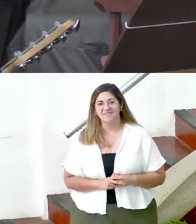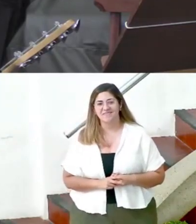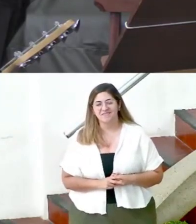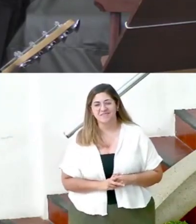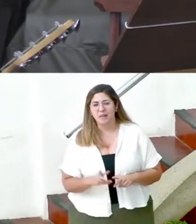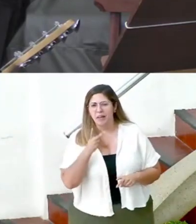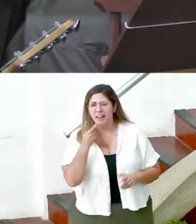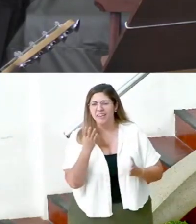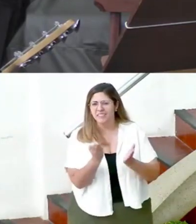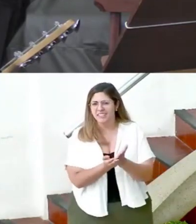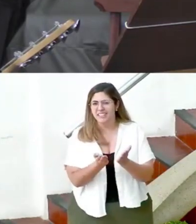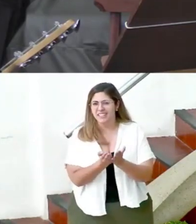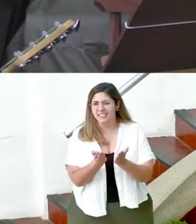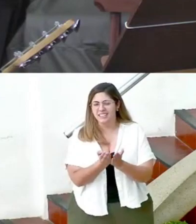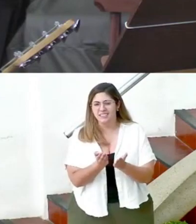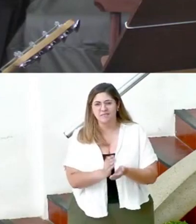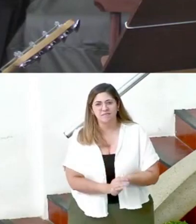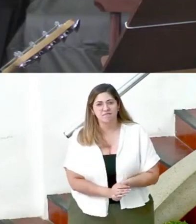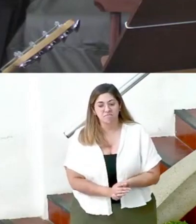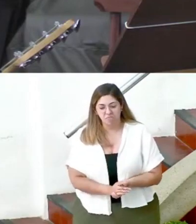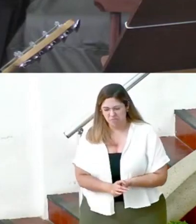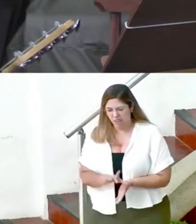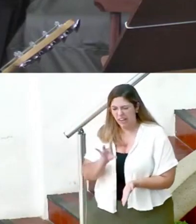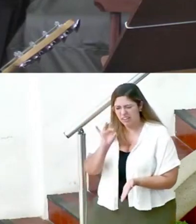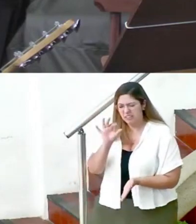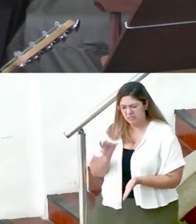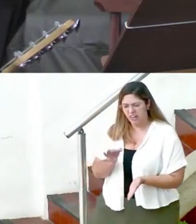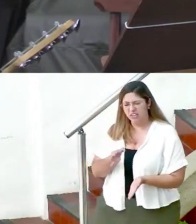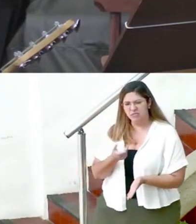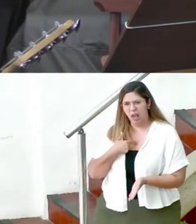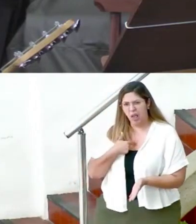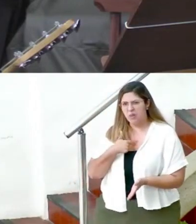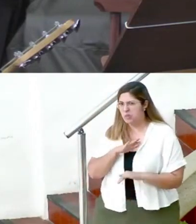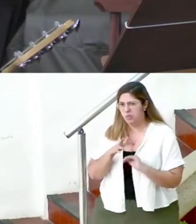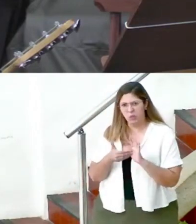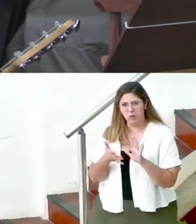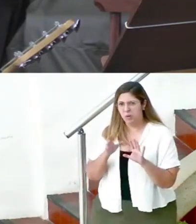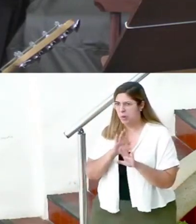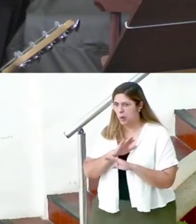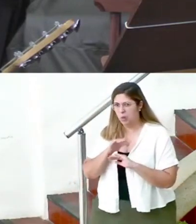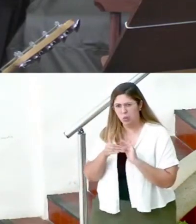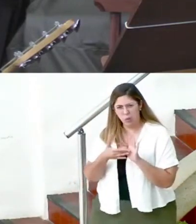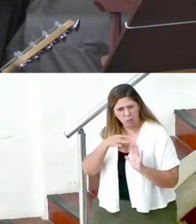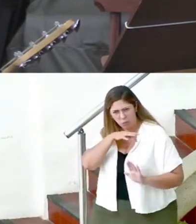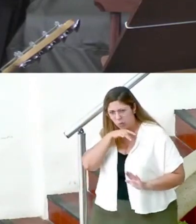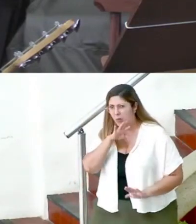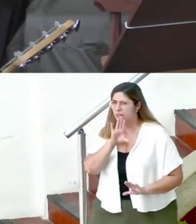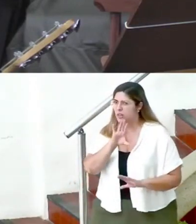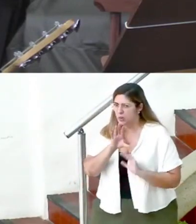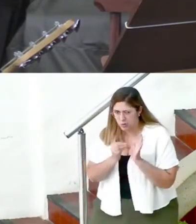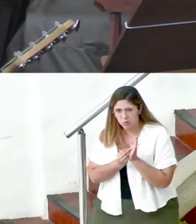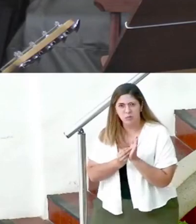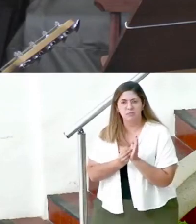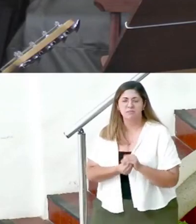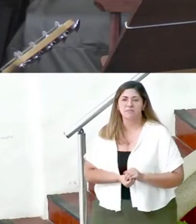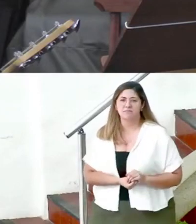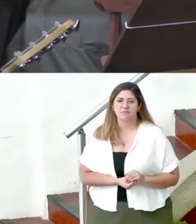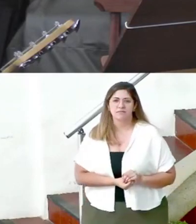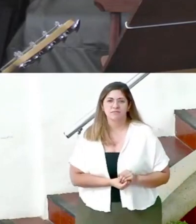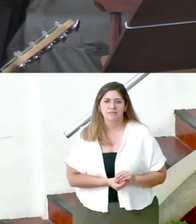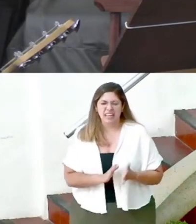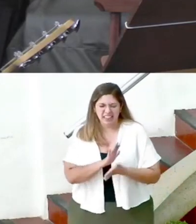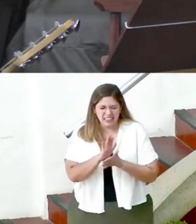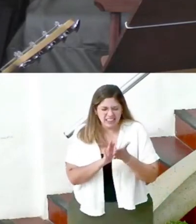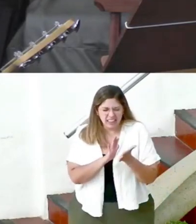diziam? Vocês estão certos. Nós somos isso mesmo. Nós somos esse nada